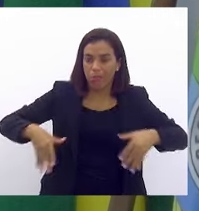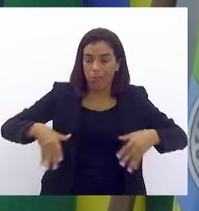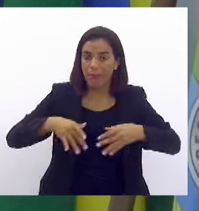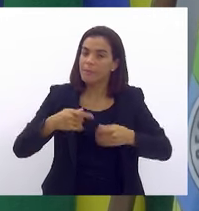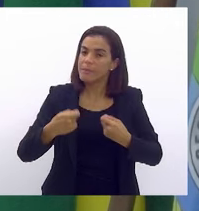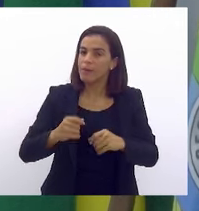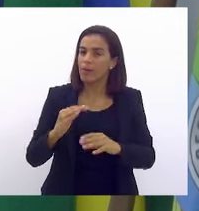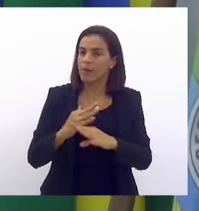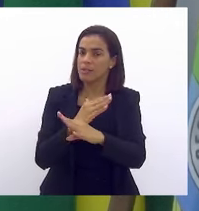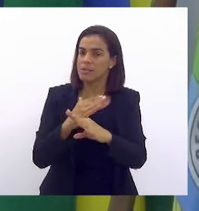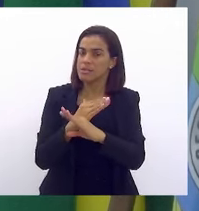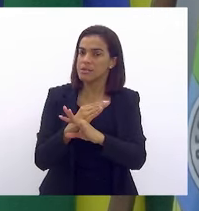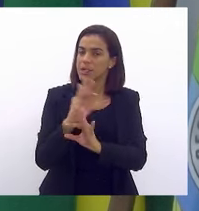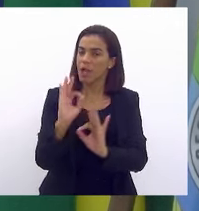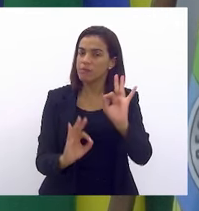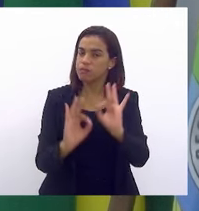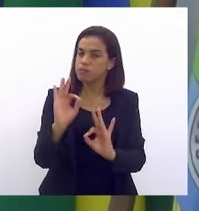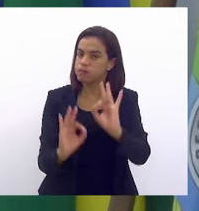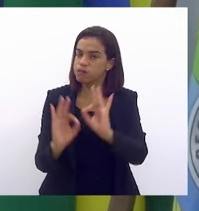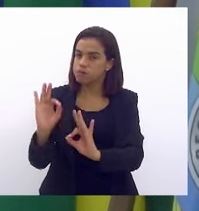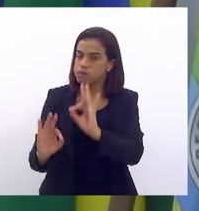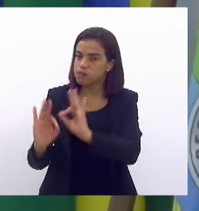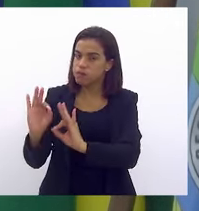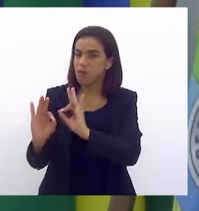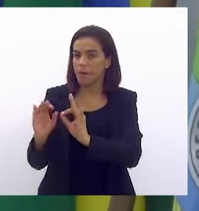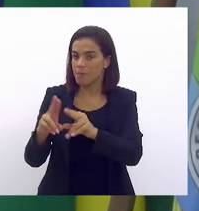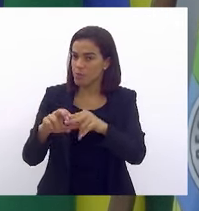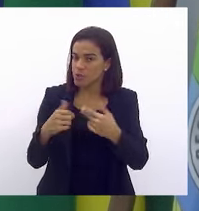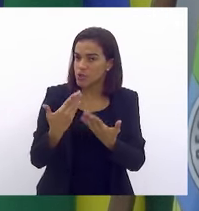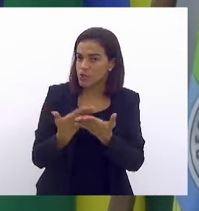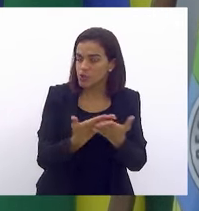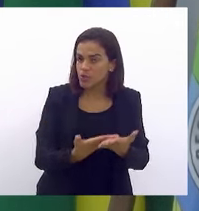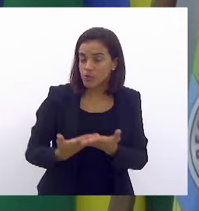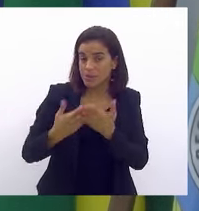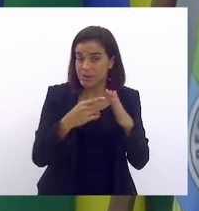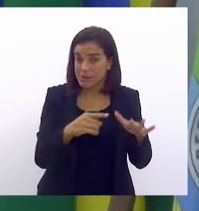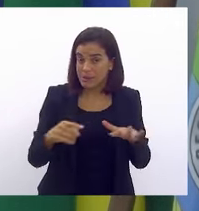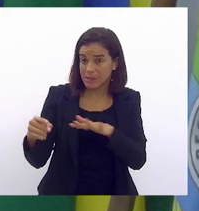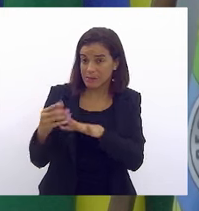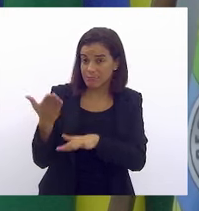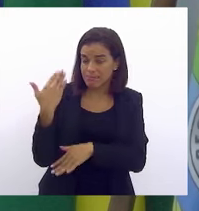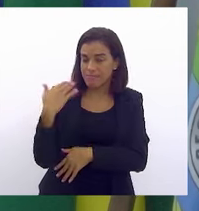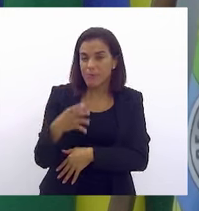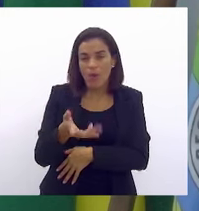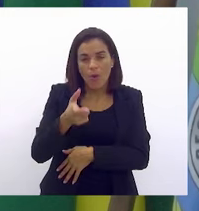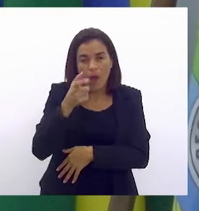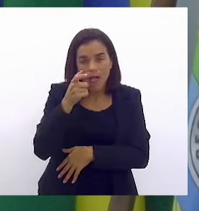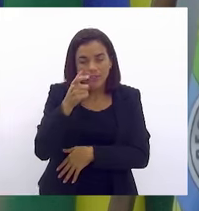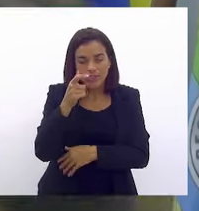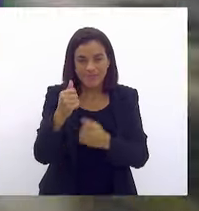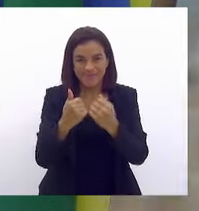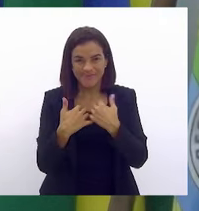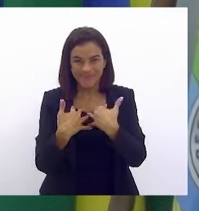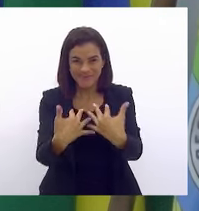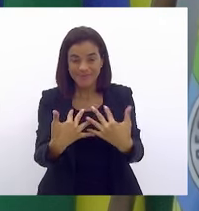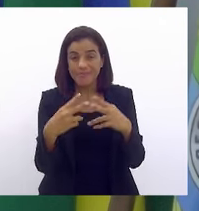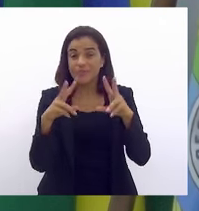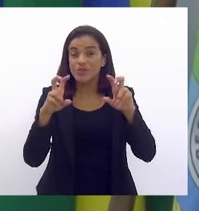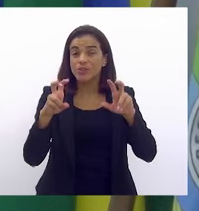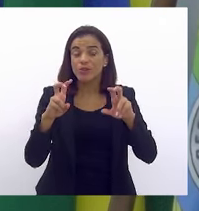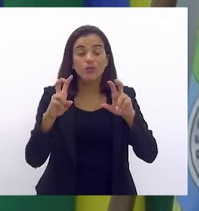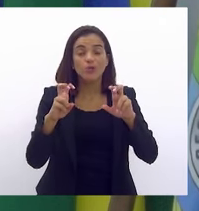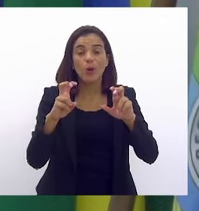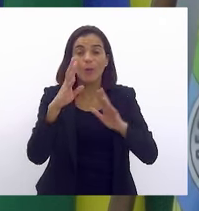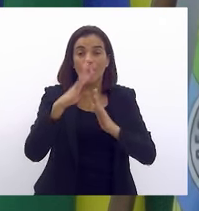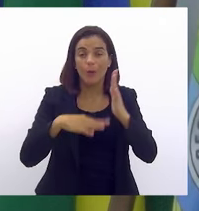com projeto, né? Está sendo feito vários estudos. Eu, semana passada, eu assisti uma audiência sobre o plano de drenagem de